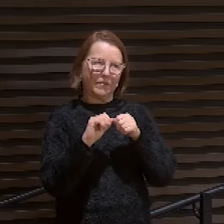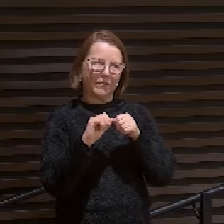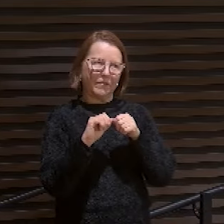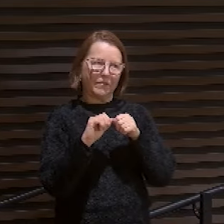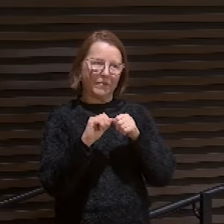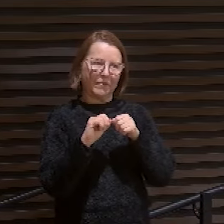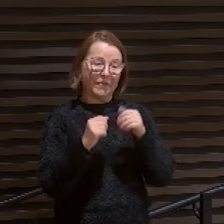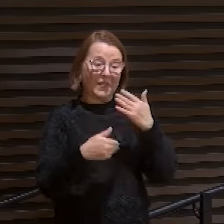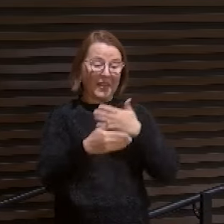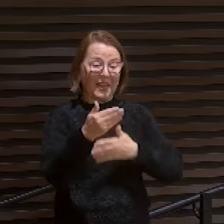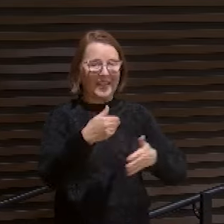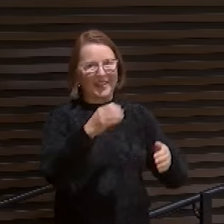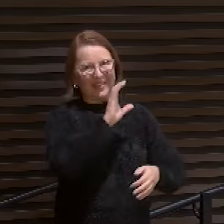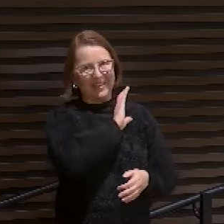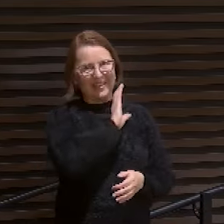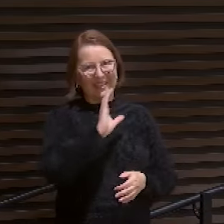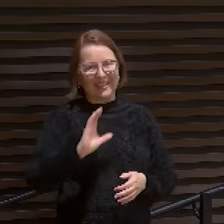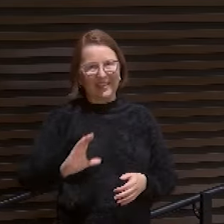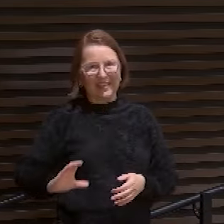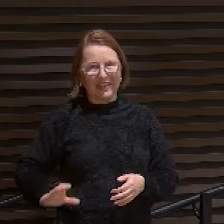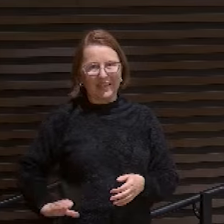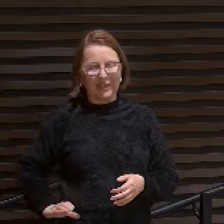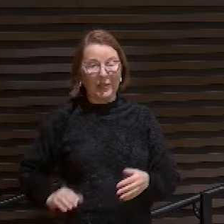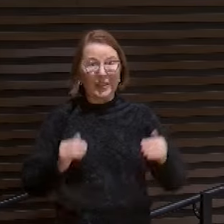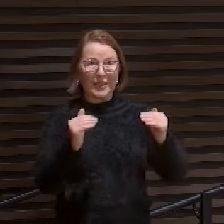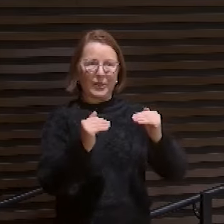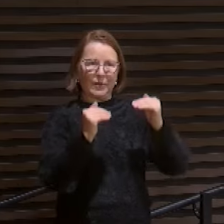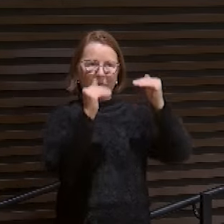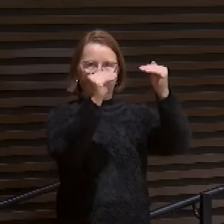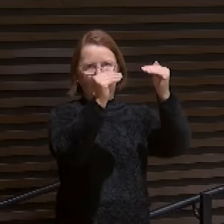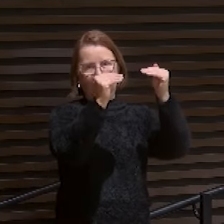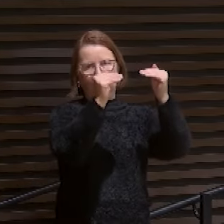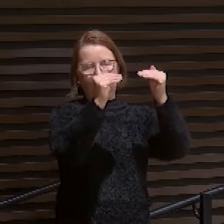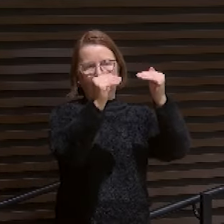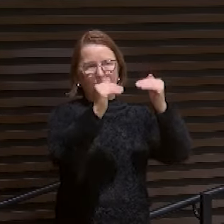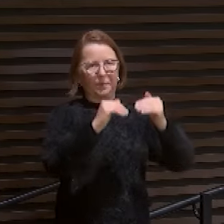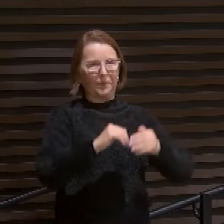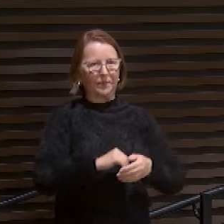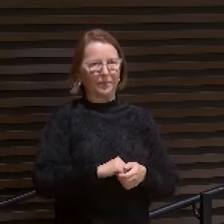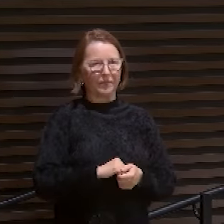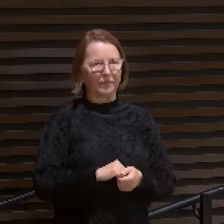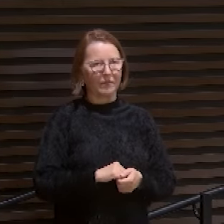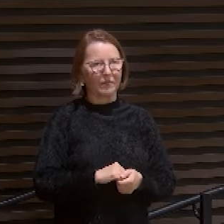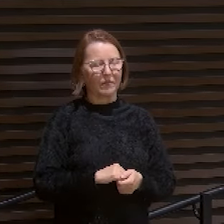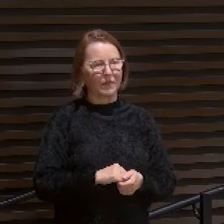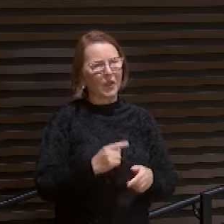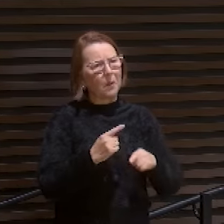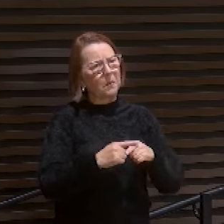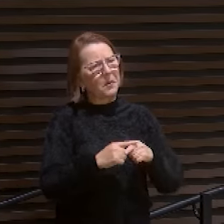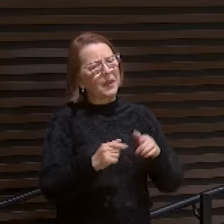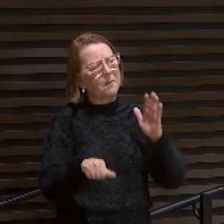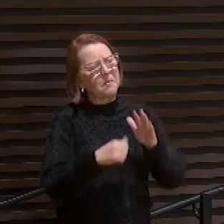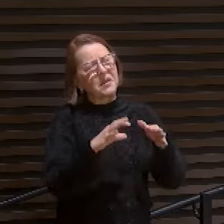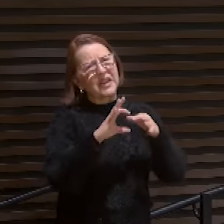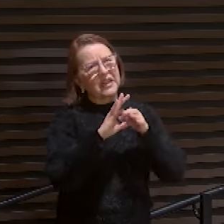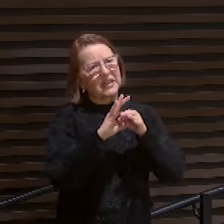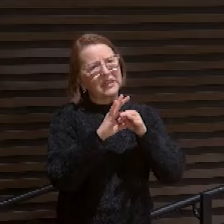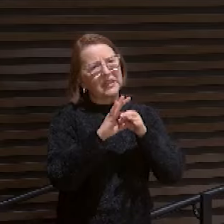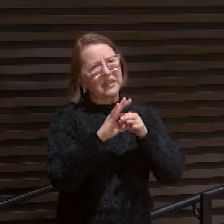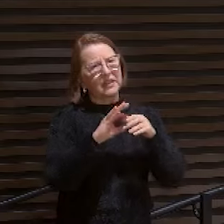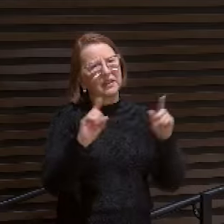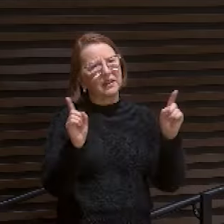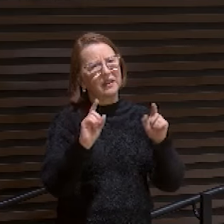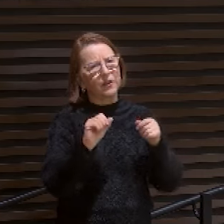por meio de Cristo, ela é superior. Por que a primeira aliança não foi feita